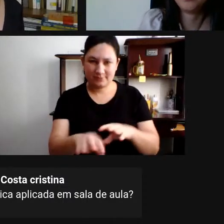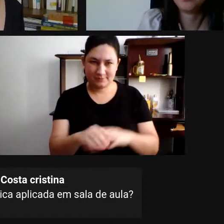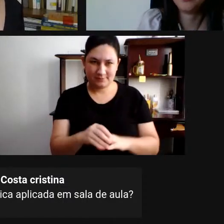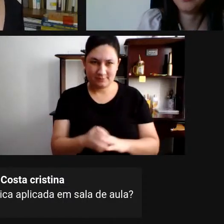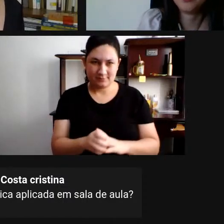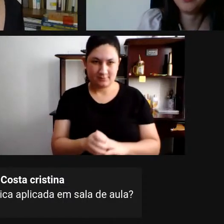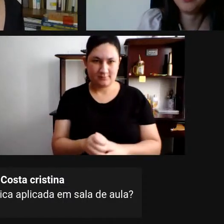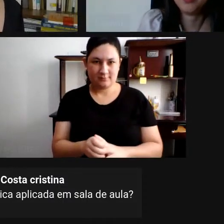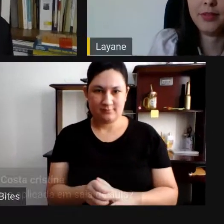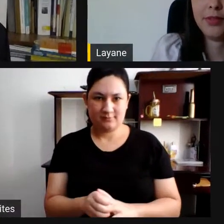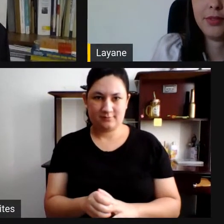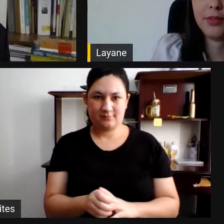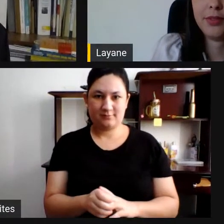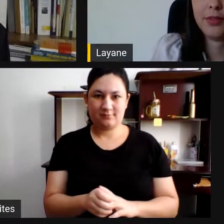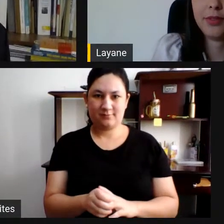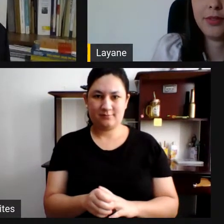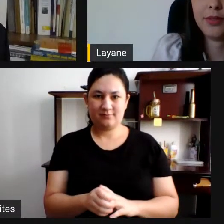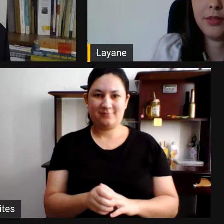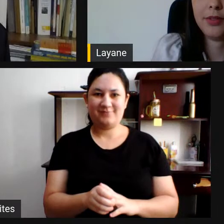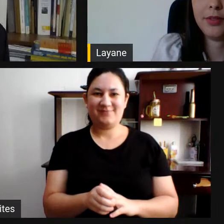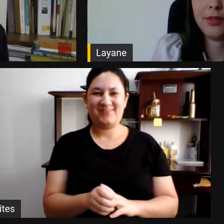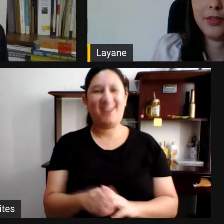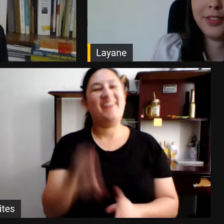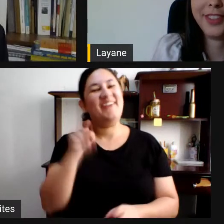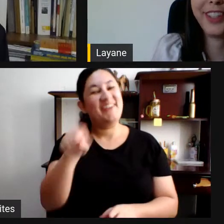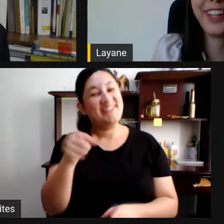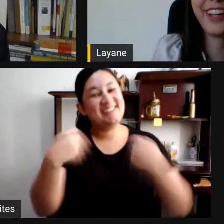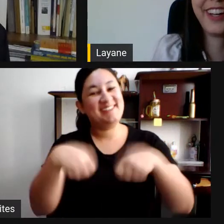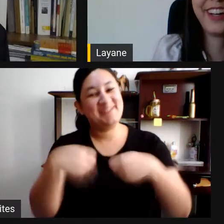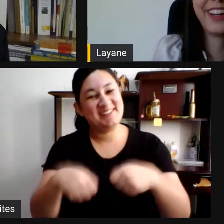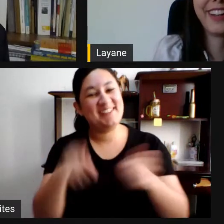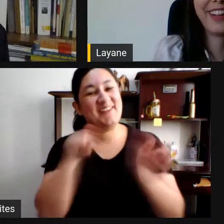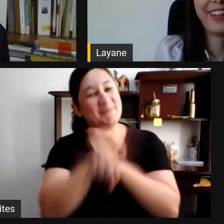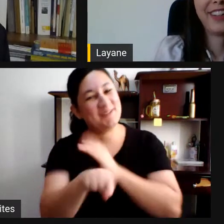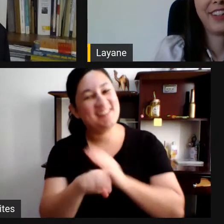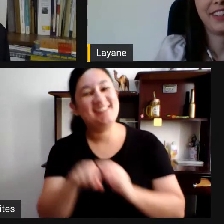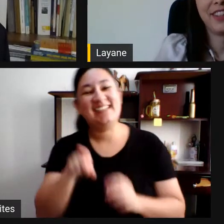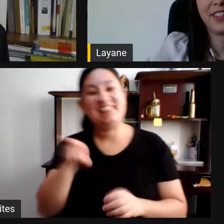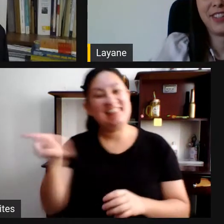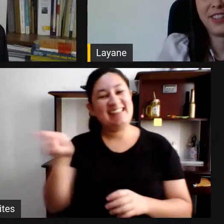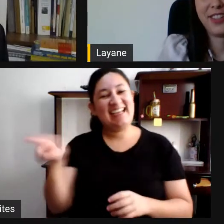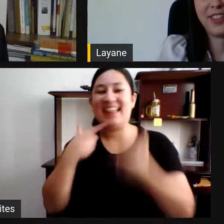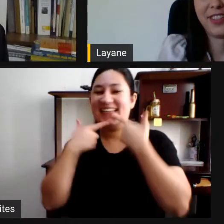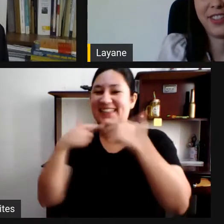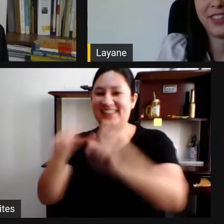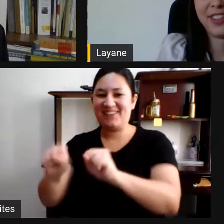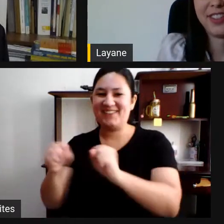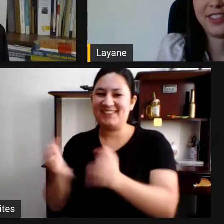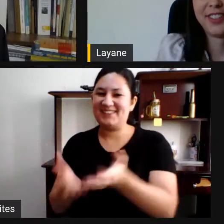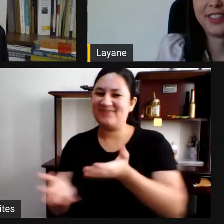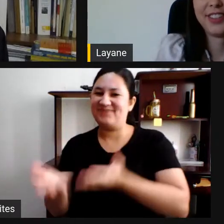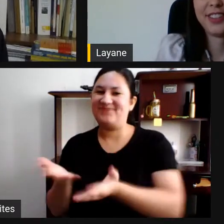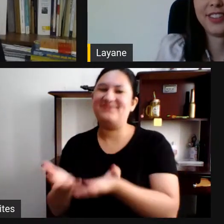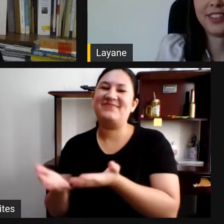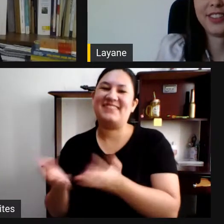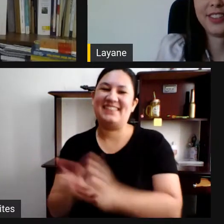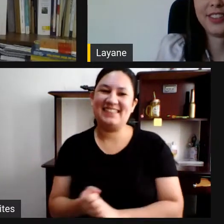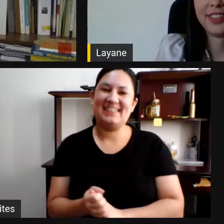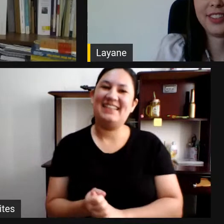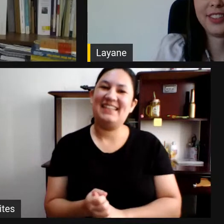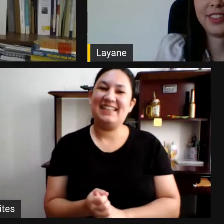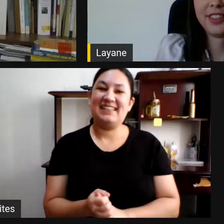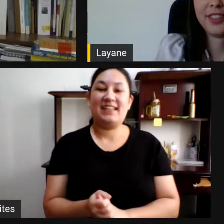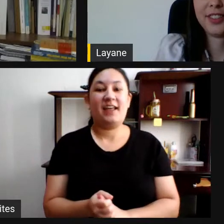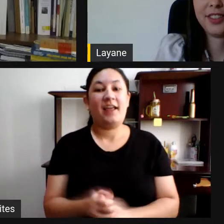Andreia você tem que perguntar para os linguistas aplicados é verdade é verdade na